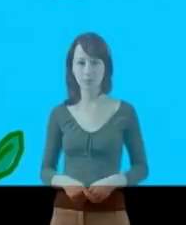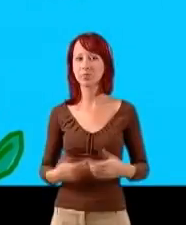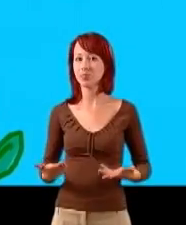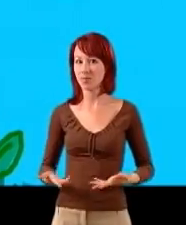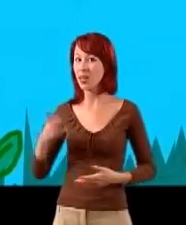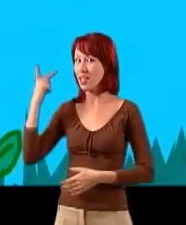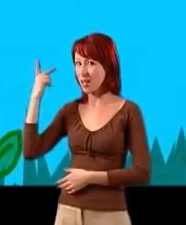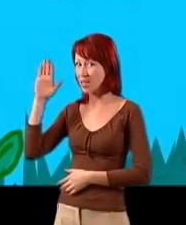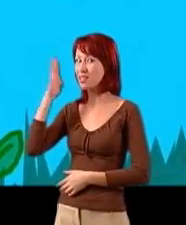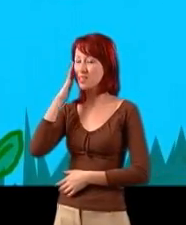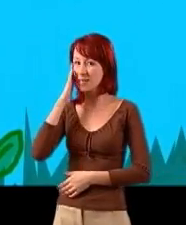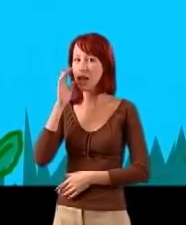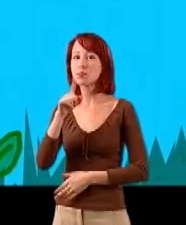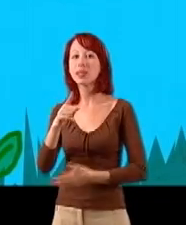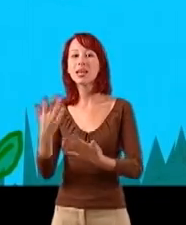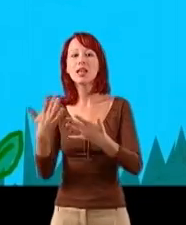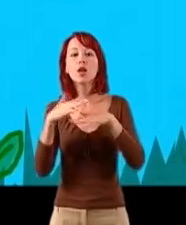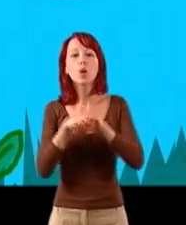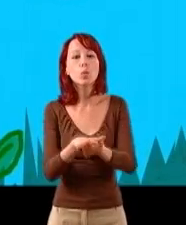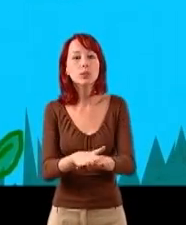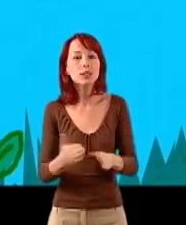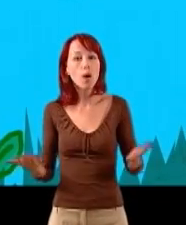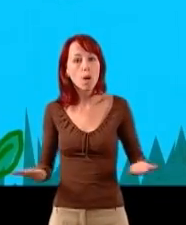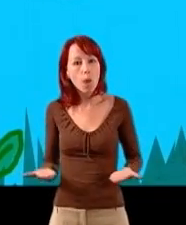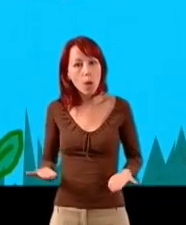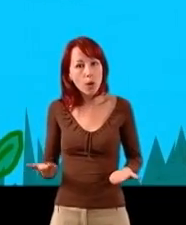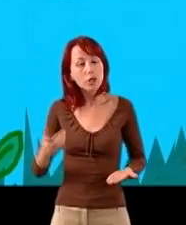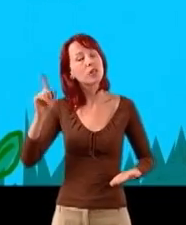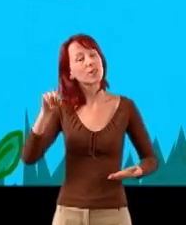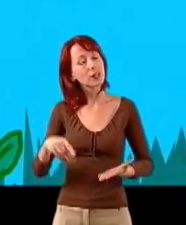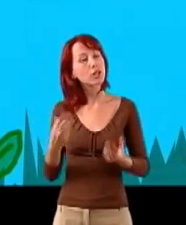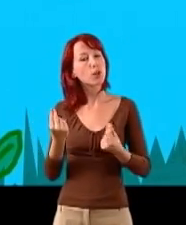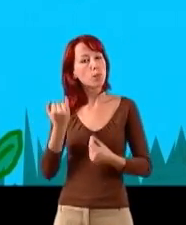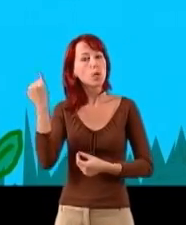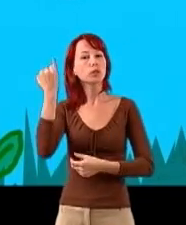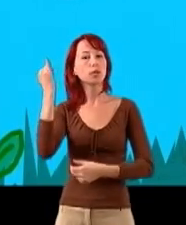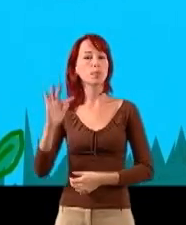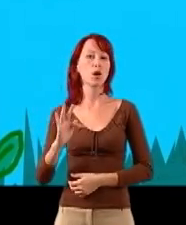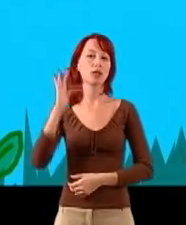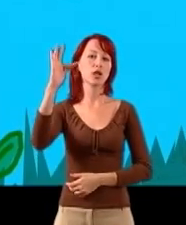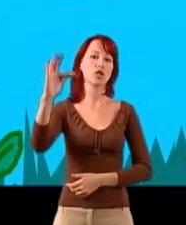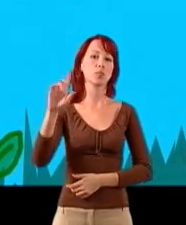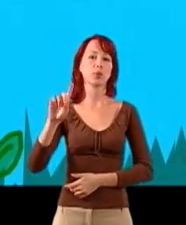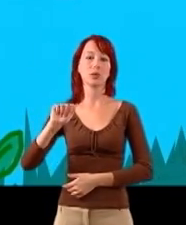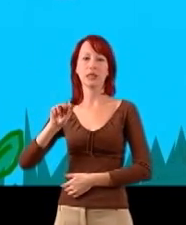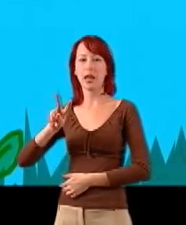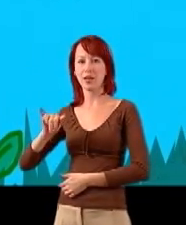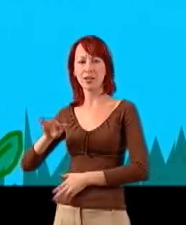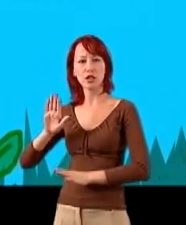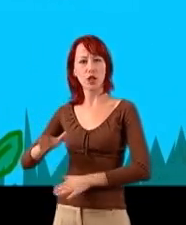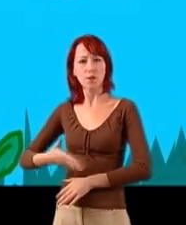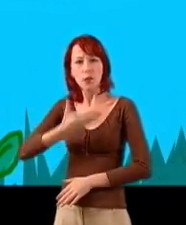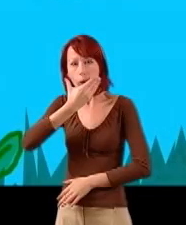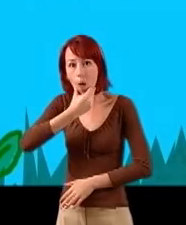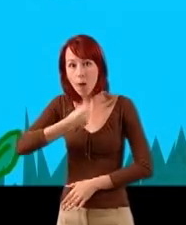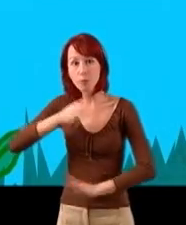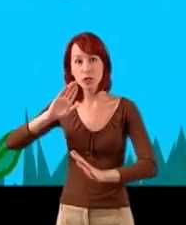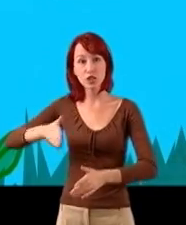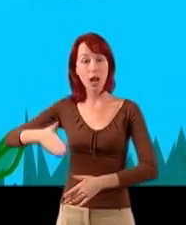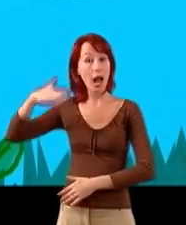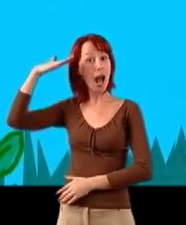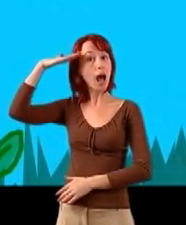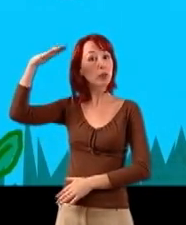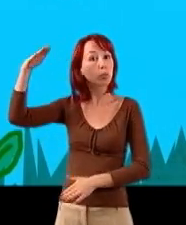E eu sei que essa inclusão que tá acontecendo aqui hoje vai ser super importante pro Davi. Quando ele tiver adulto, quando ele tiver, né, um